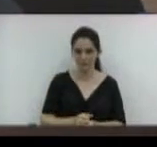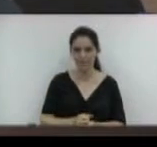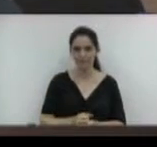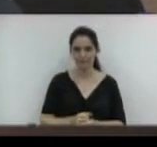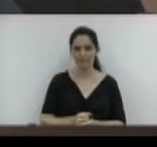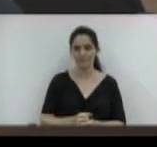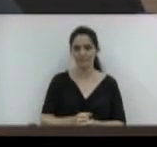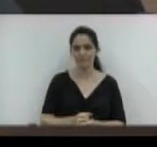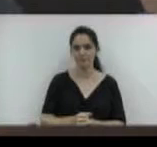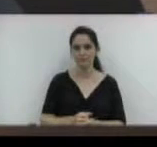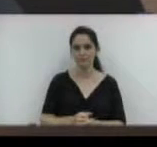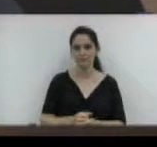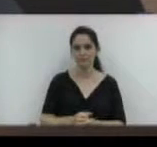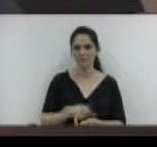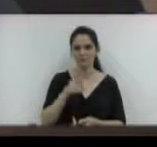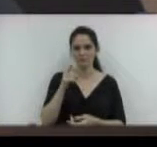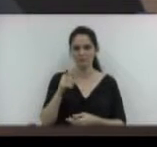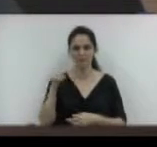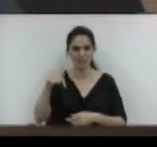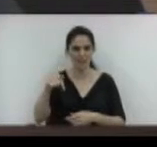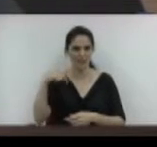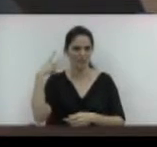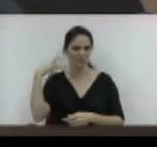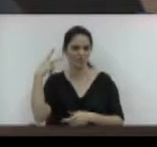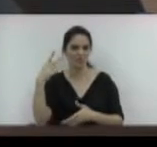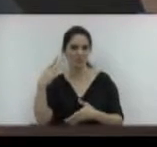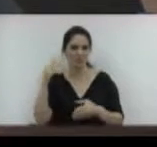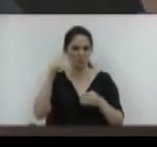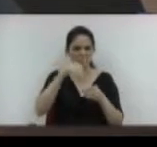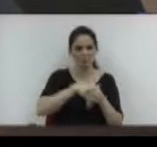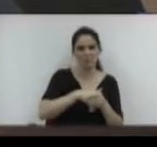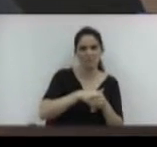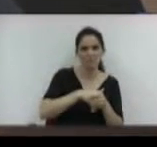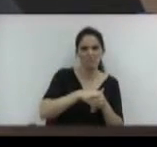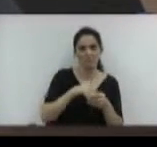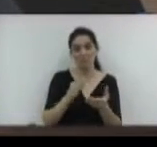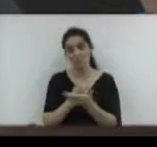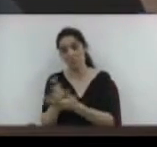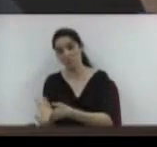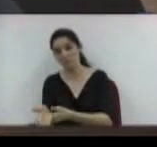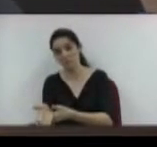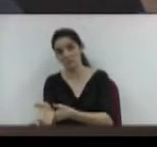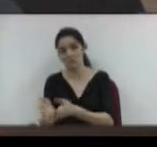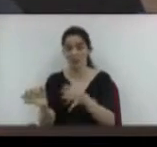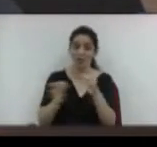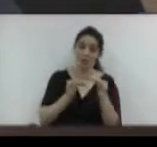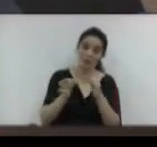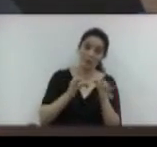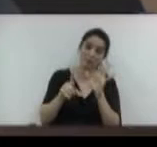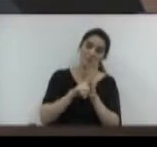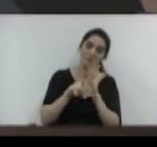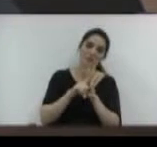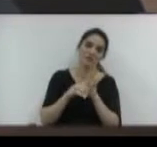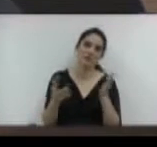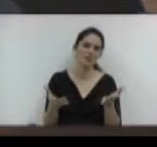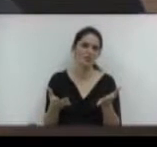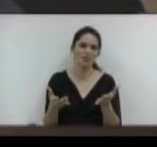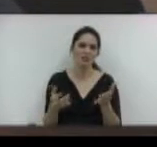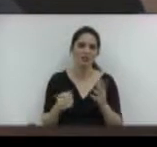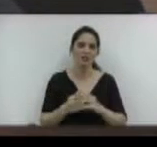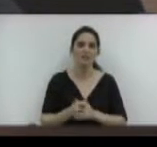fazer negociações quanto a votos em aprovações de projetos de lei e alegações